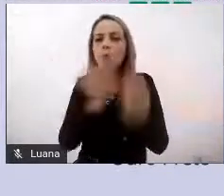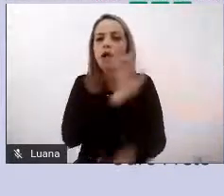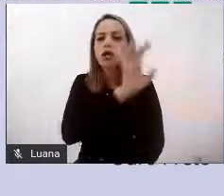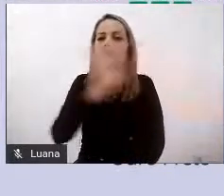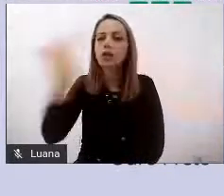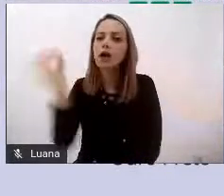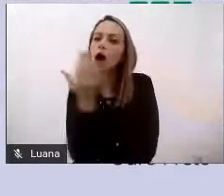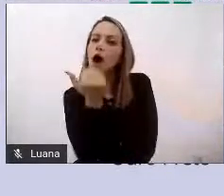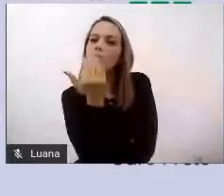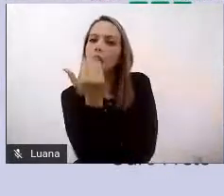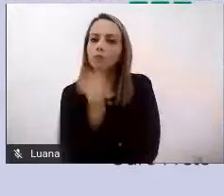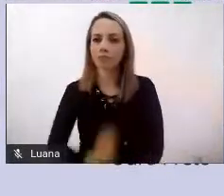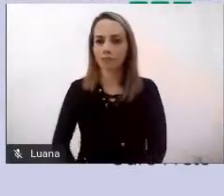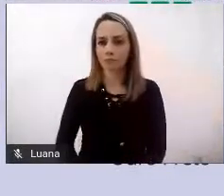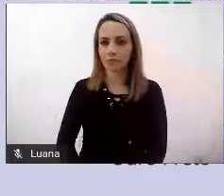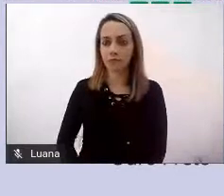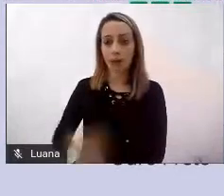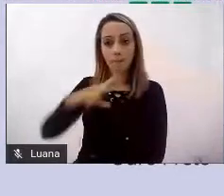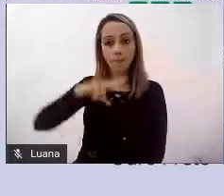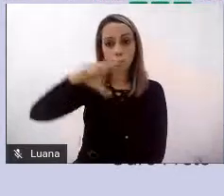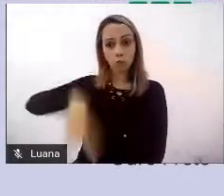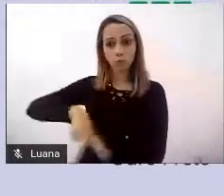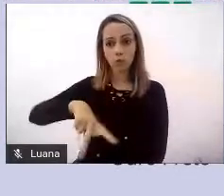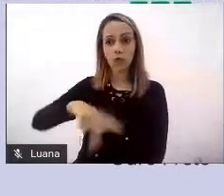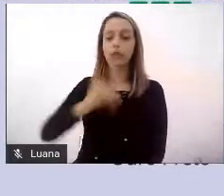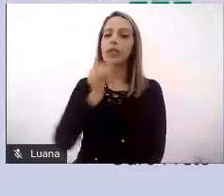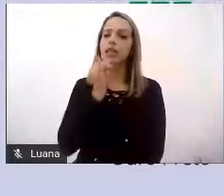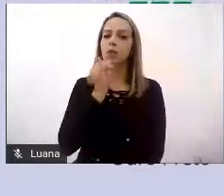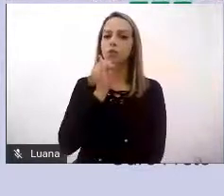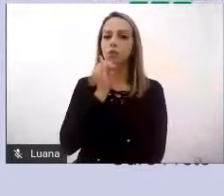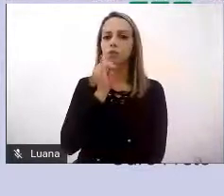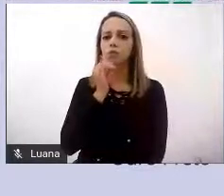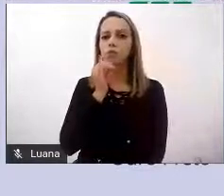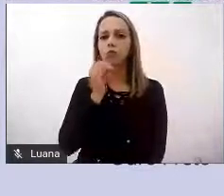Os portugueses, por exemplo, pode passar mais um.